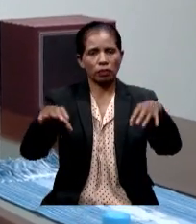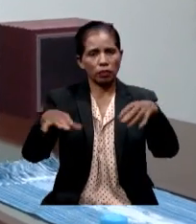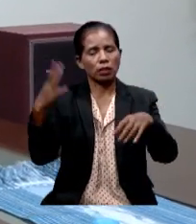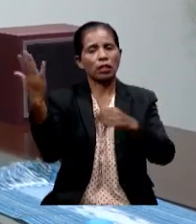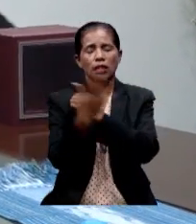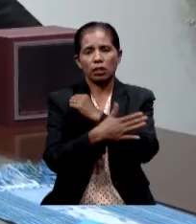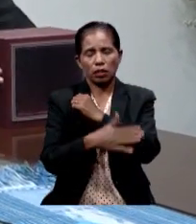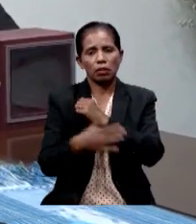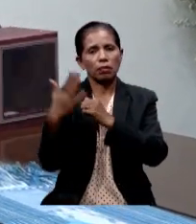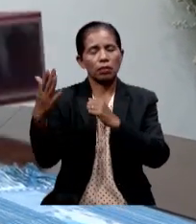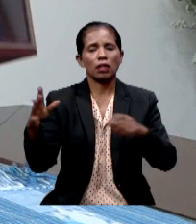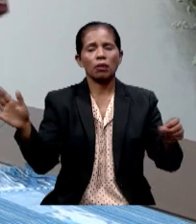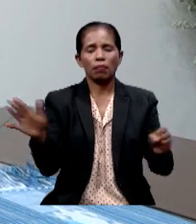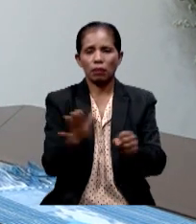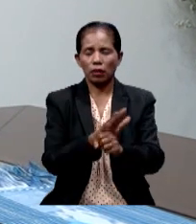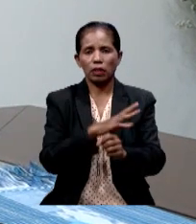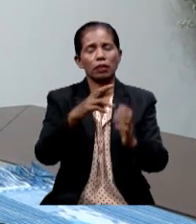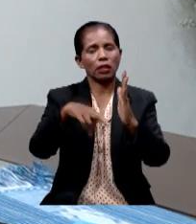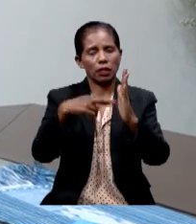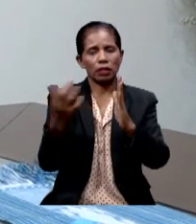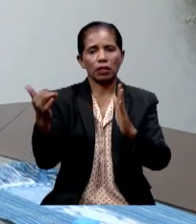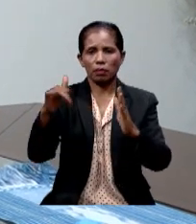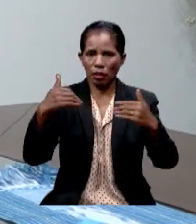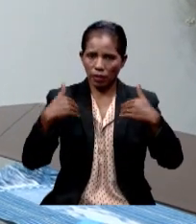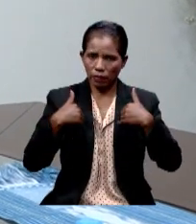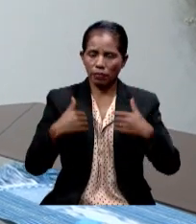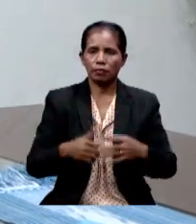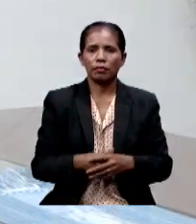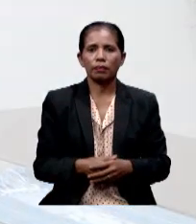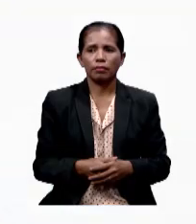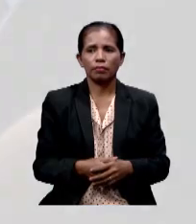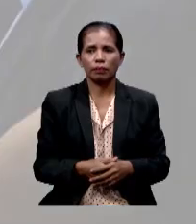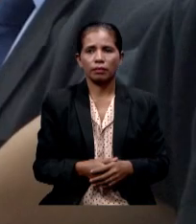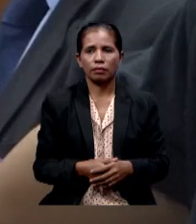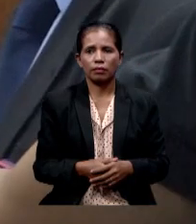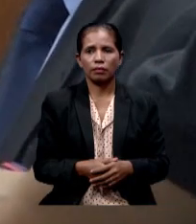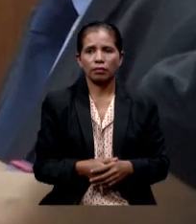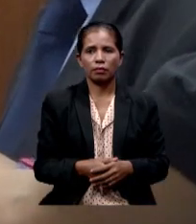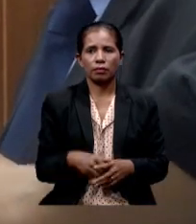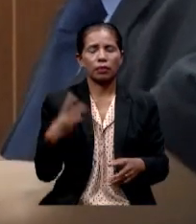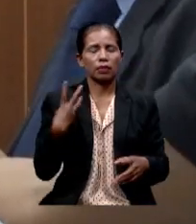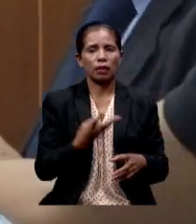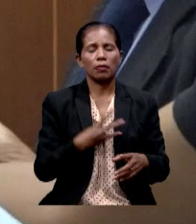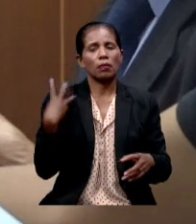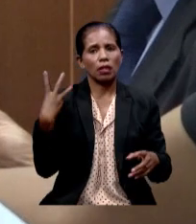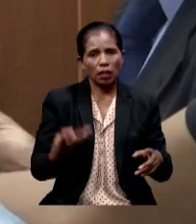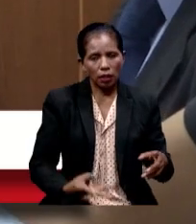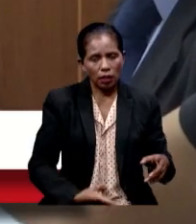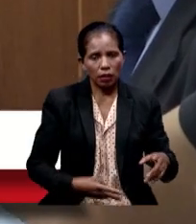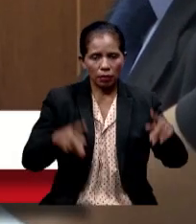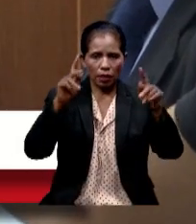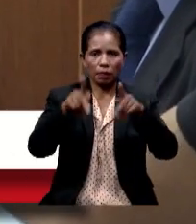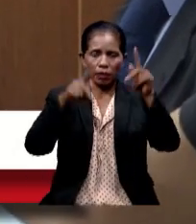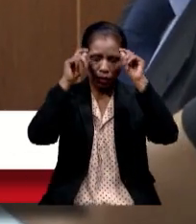be precisa completa requisito sira nebe mak-iha. So we welcome Timorese who come to